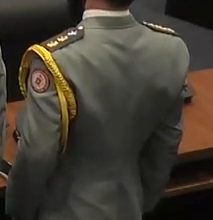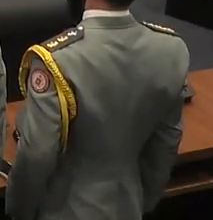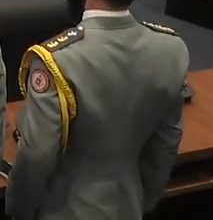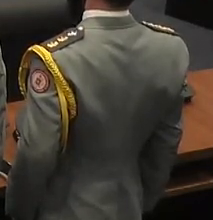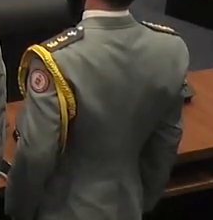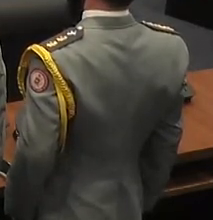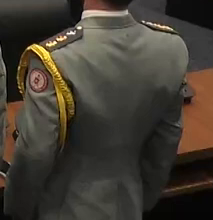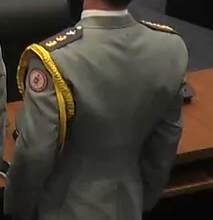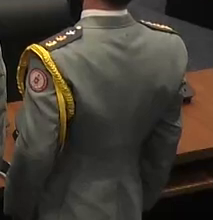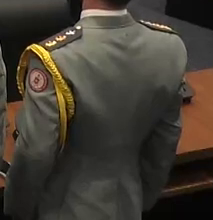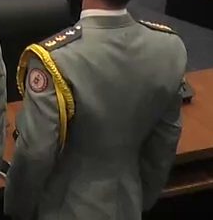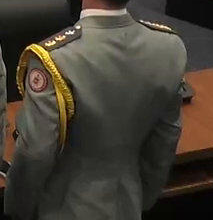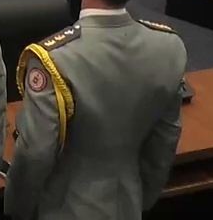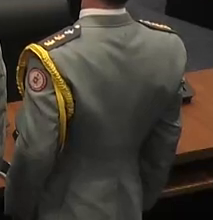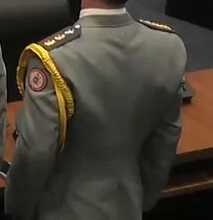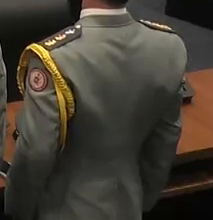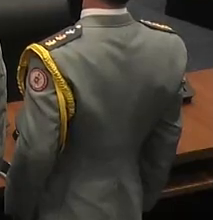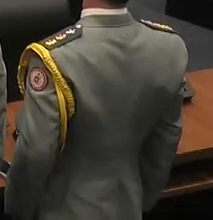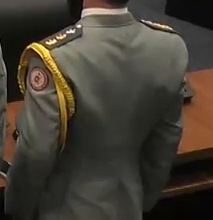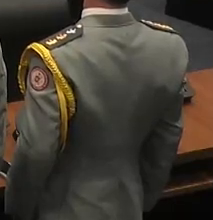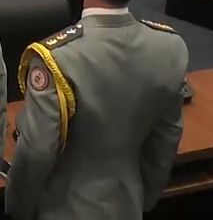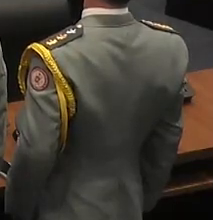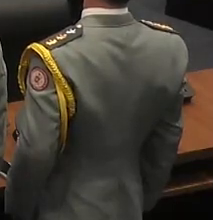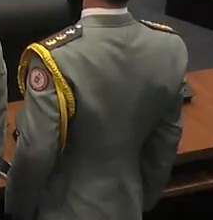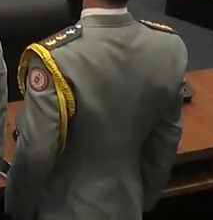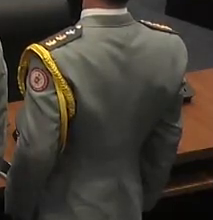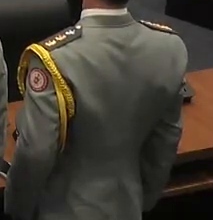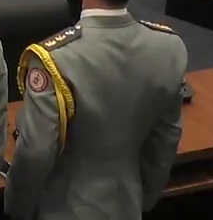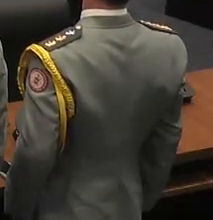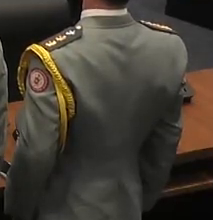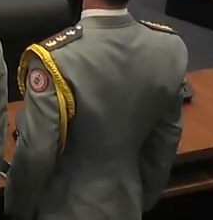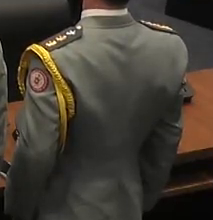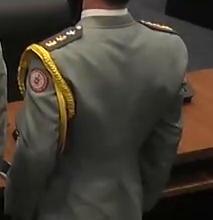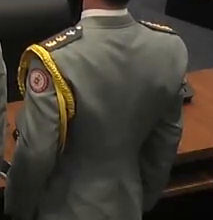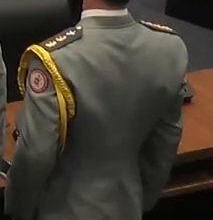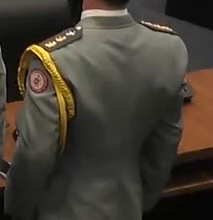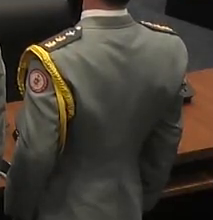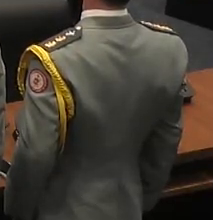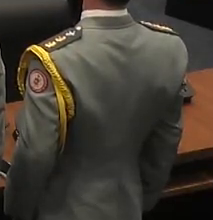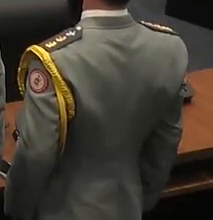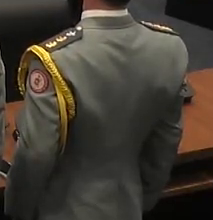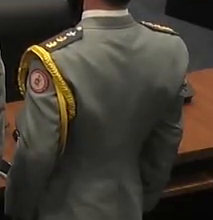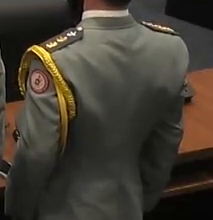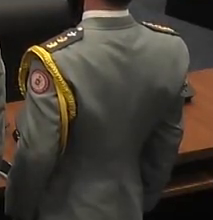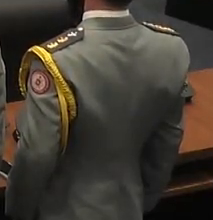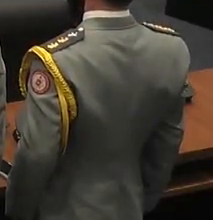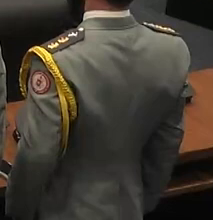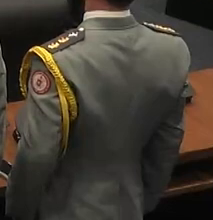Thank you.